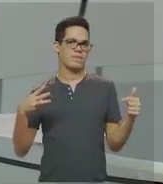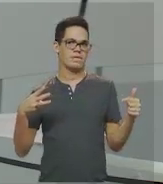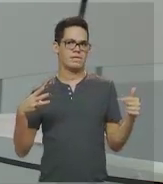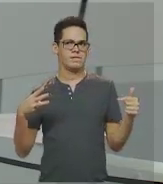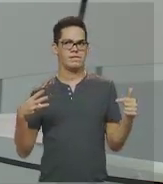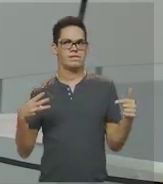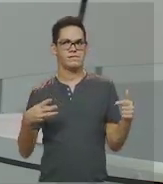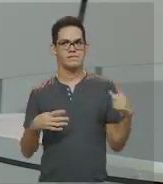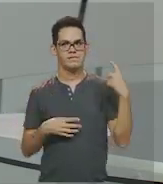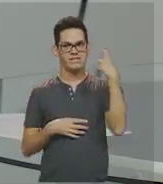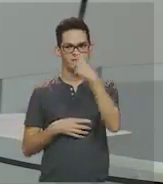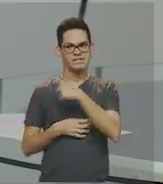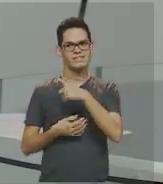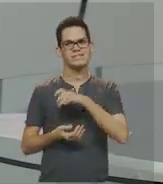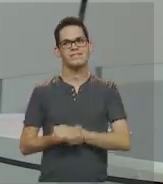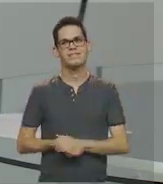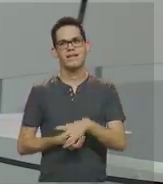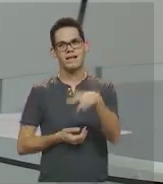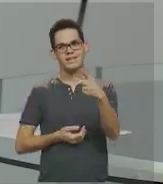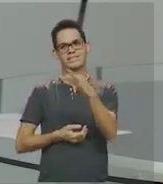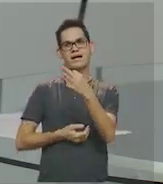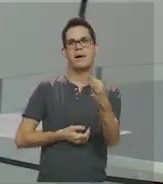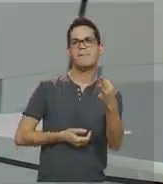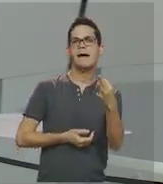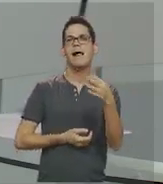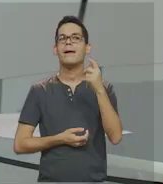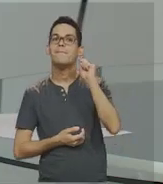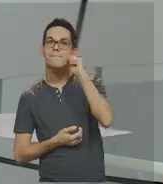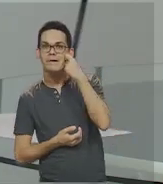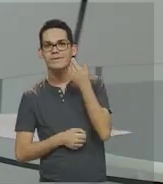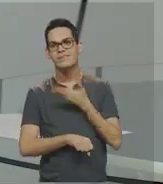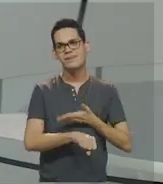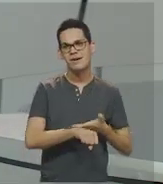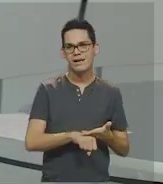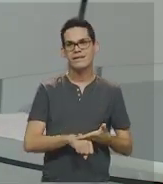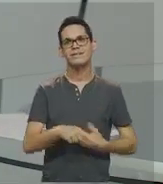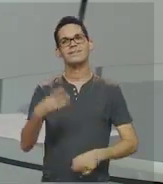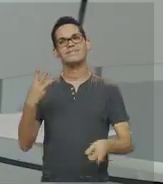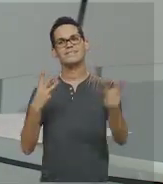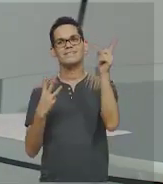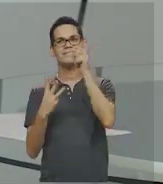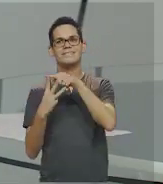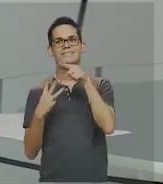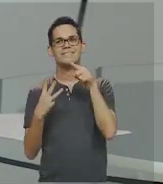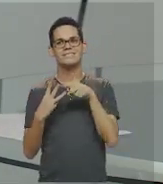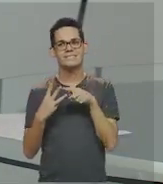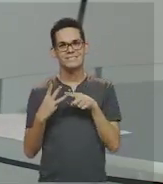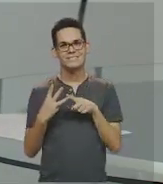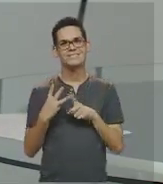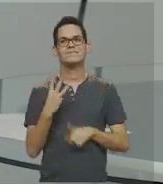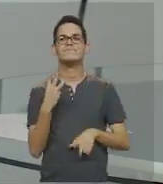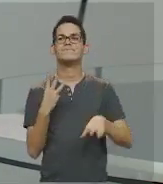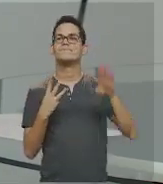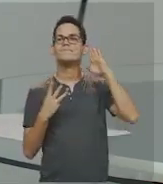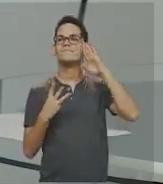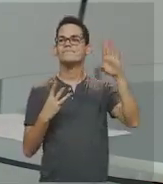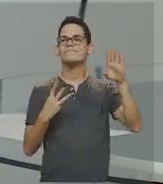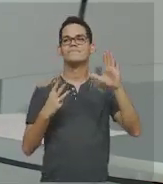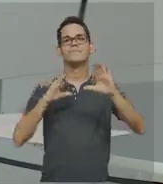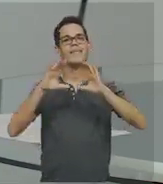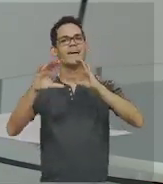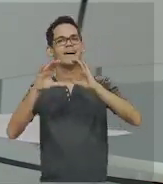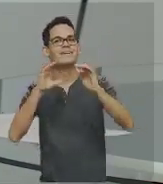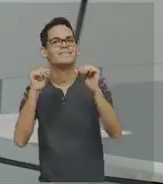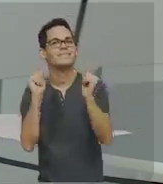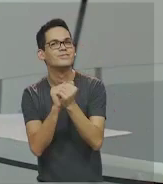você vai ter um trabalho acromático, né? Feito em preto e branco. Que são vamos relembrar? As 3 cores. Eu cantei